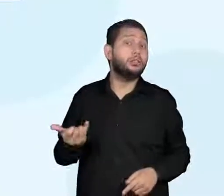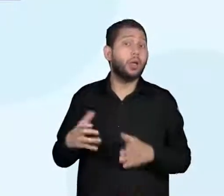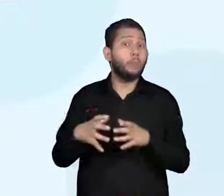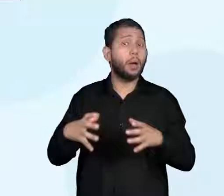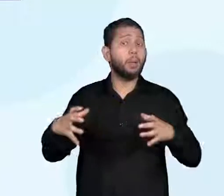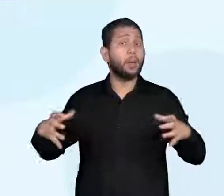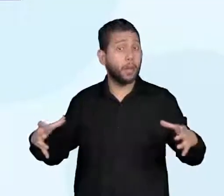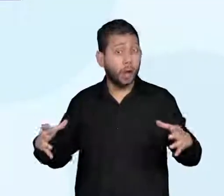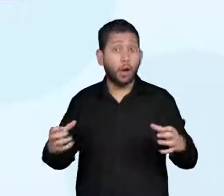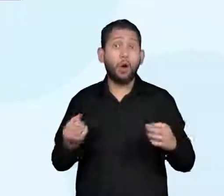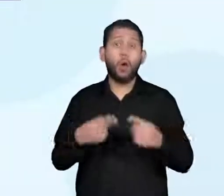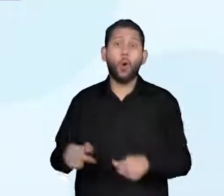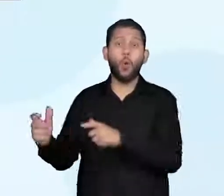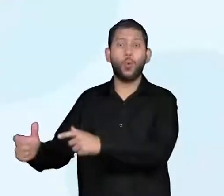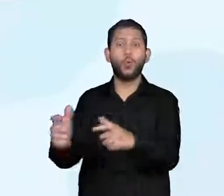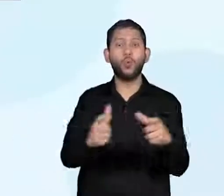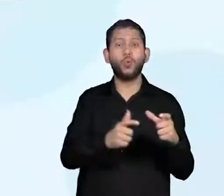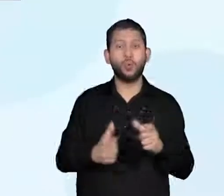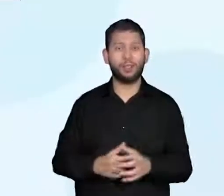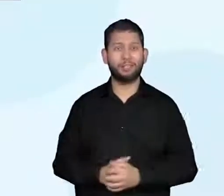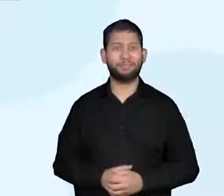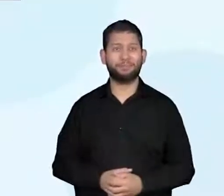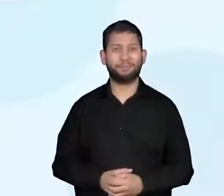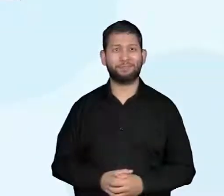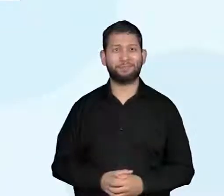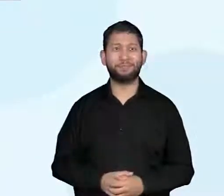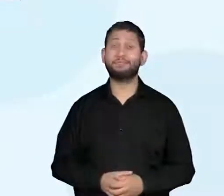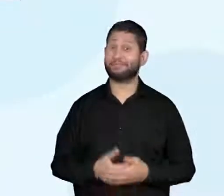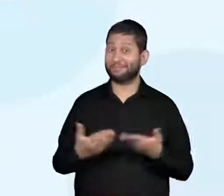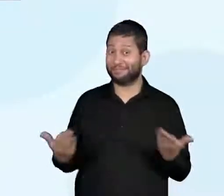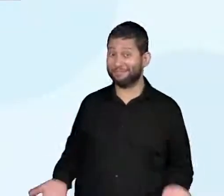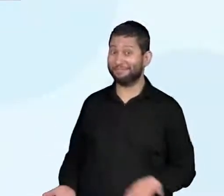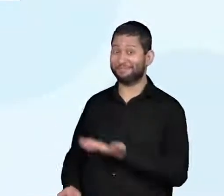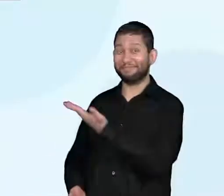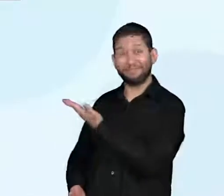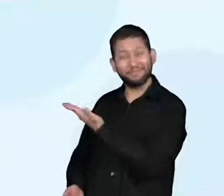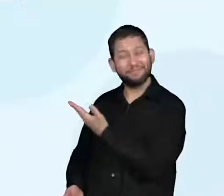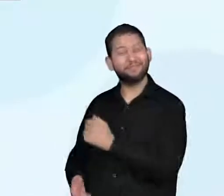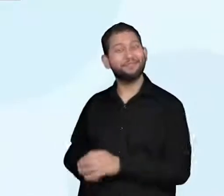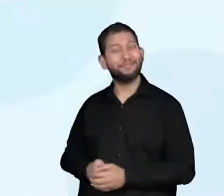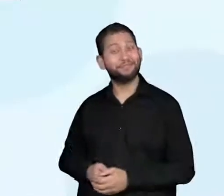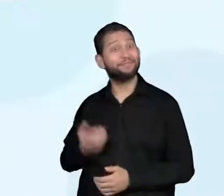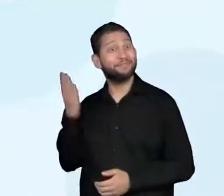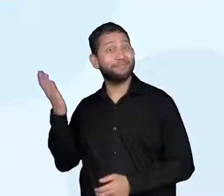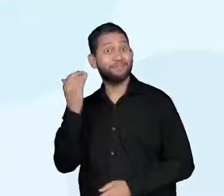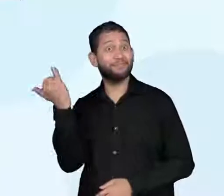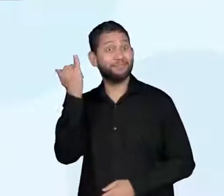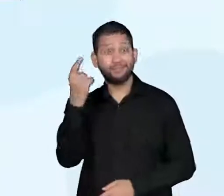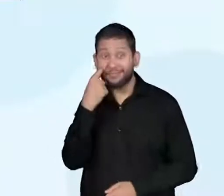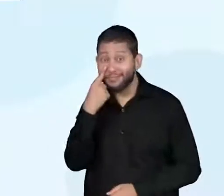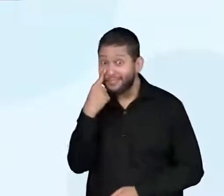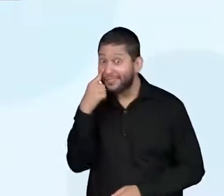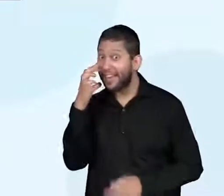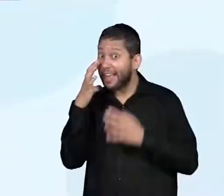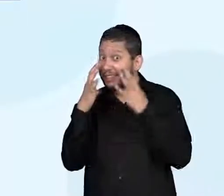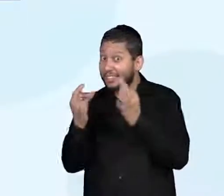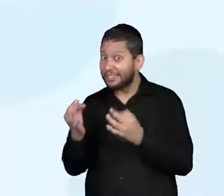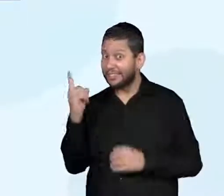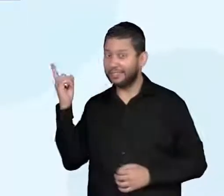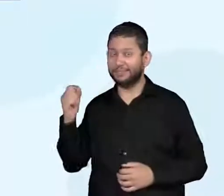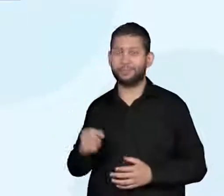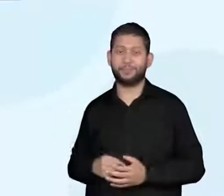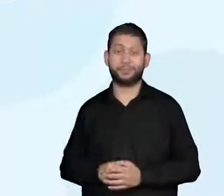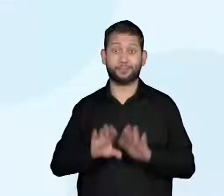e da localização geográfica. Então, olha só, uma informação super importante aqui para a gente prestar atenção. Que